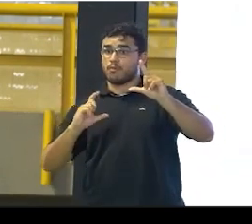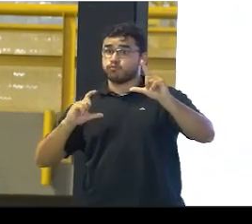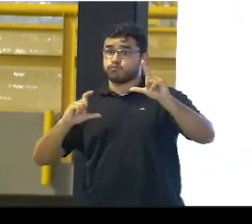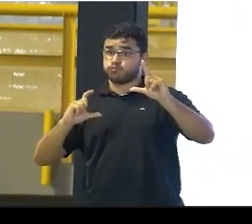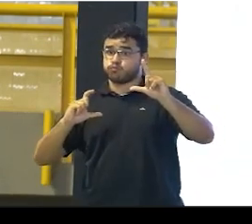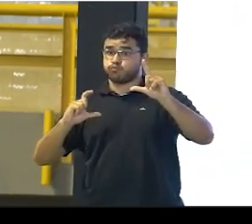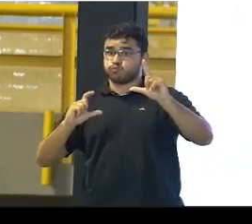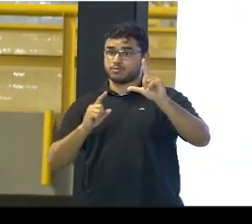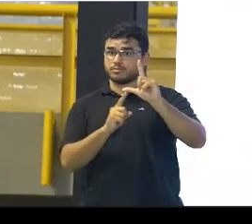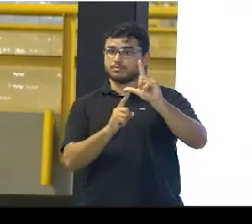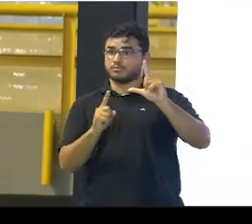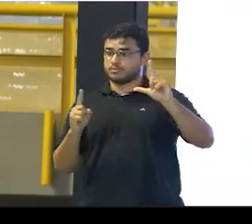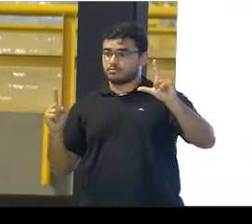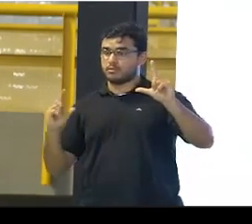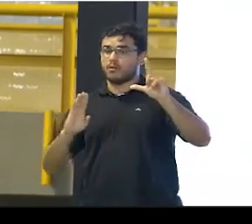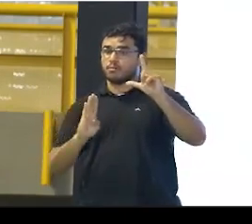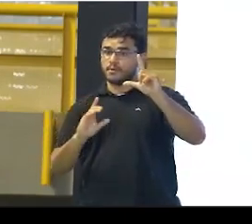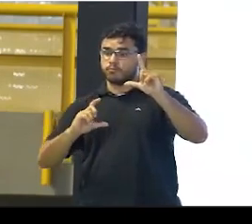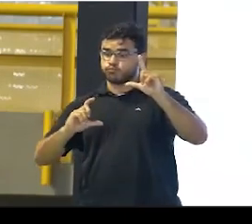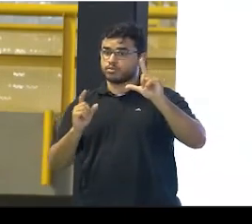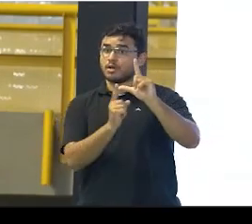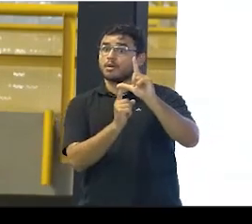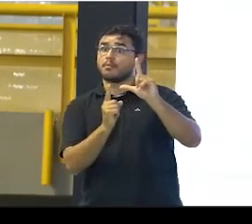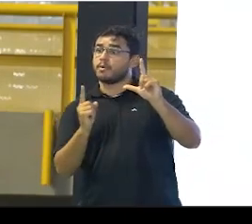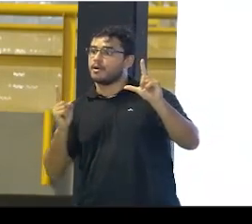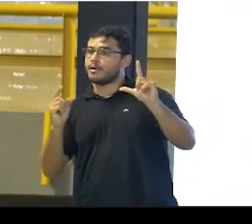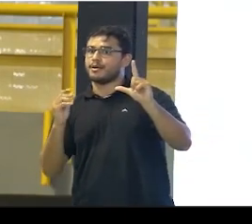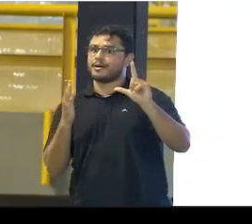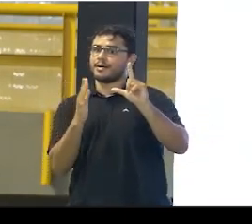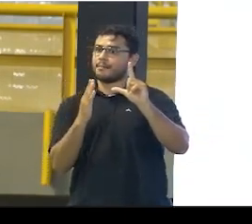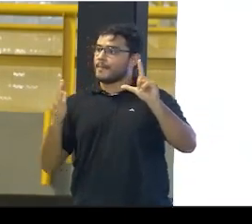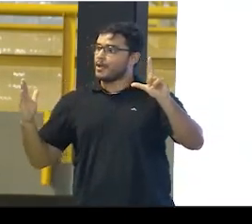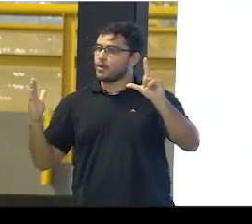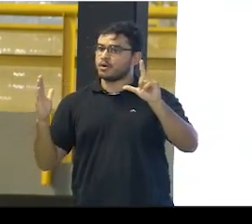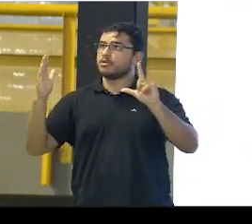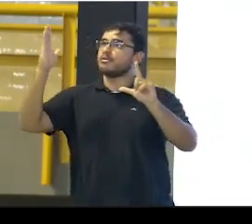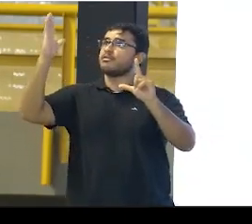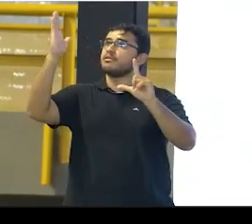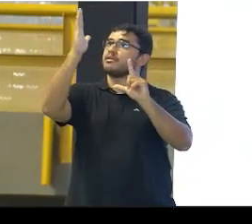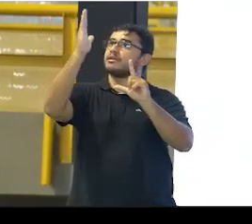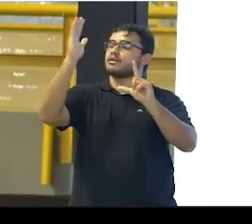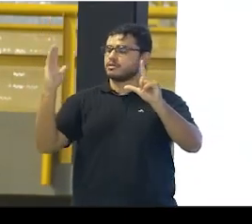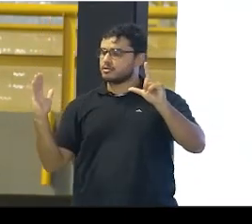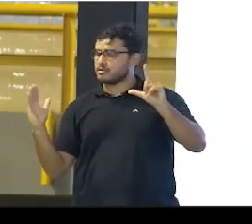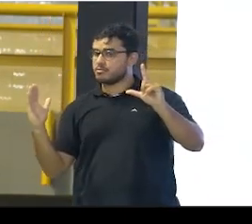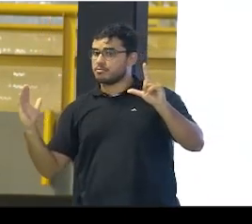lá. Segue a gente lá no Instagram, @Pedro Evaristo, tá? Só bota.